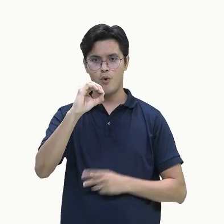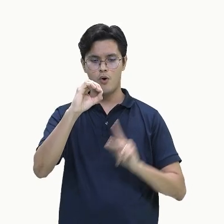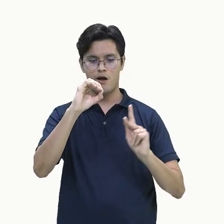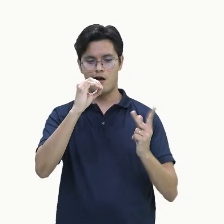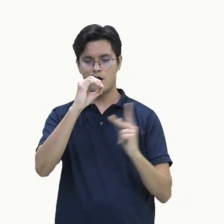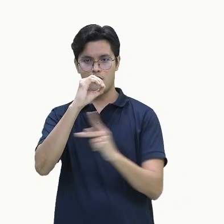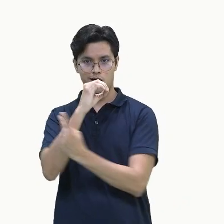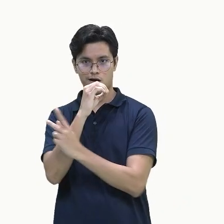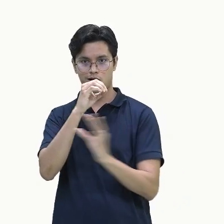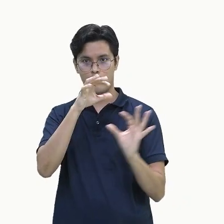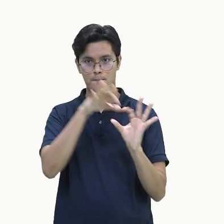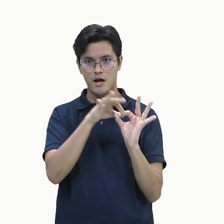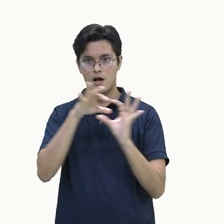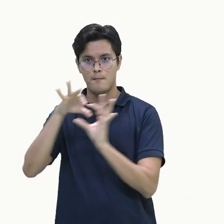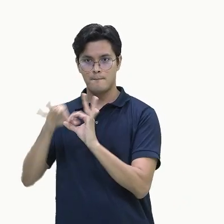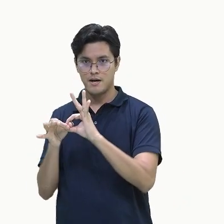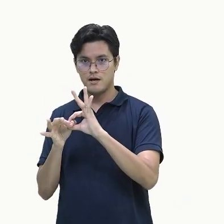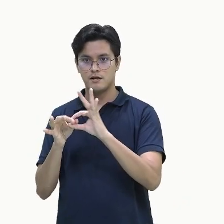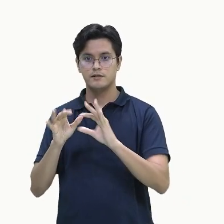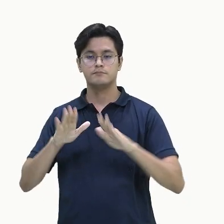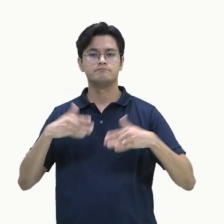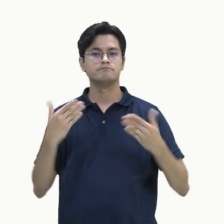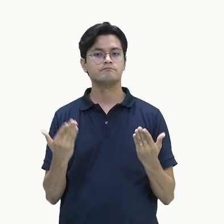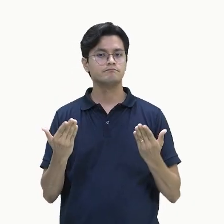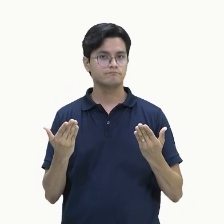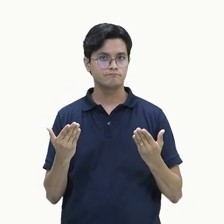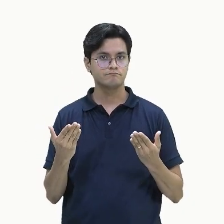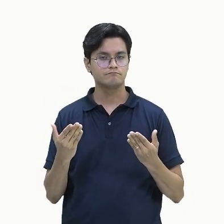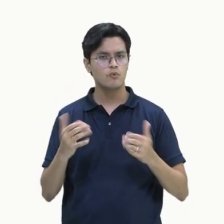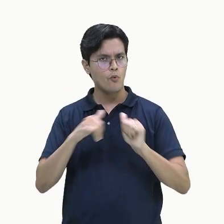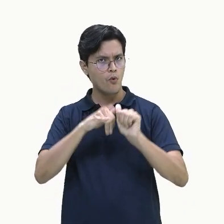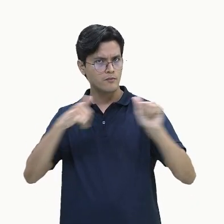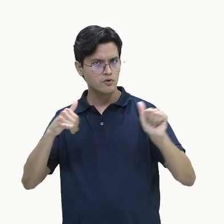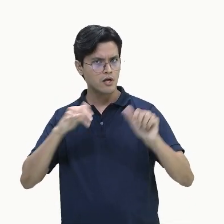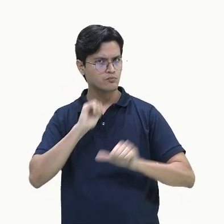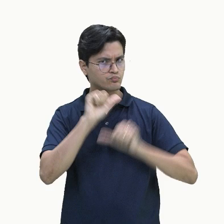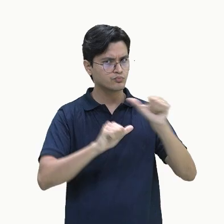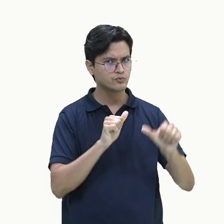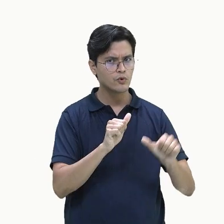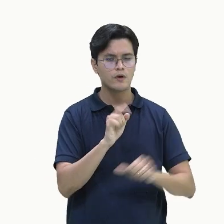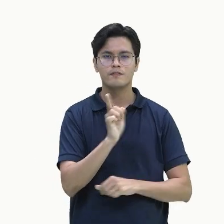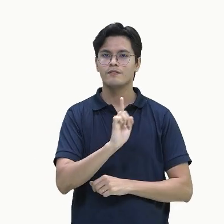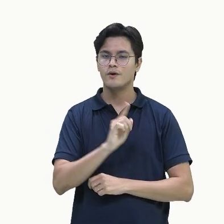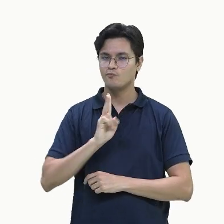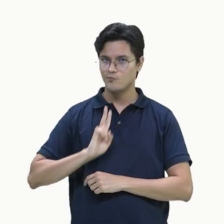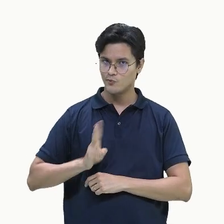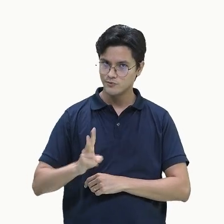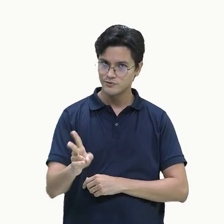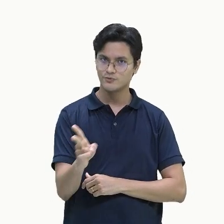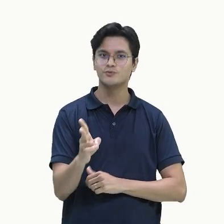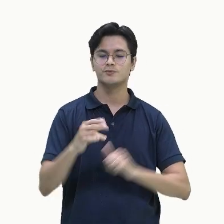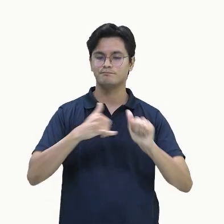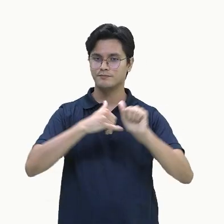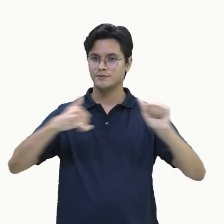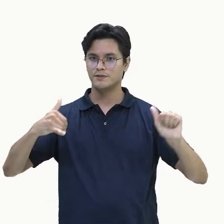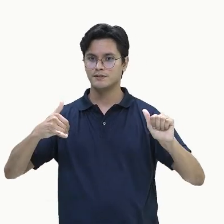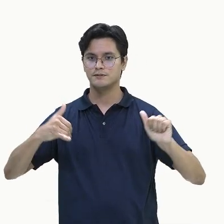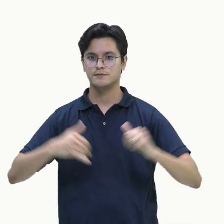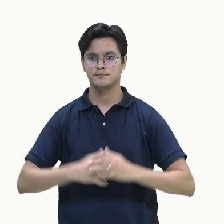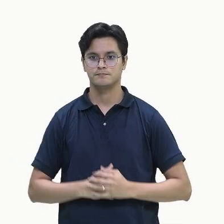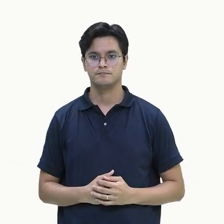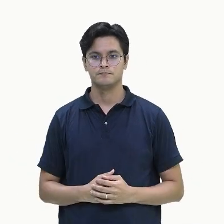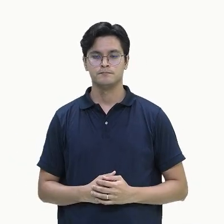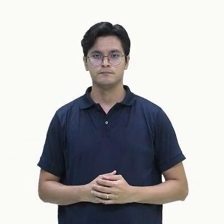tá? E ele deixa de ser aminoácido? Não, ele continua sendo aminoácido,